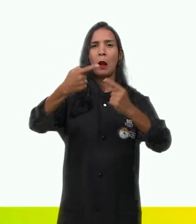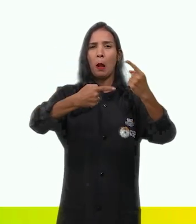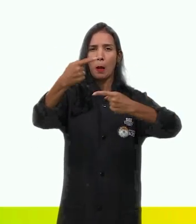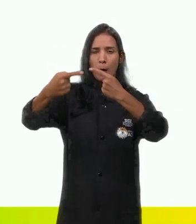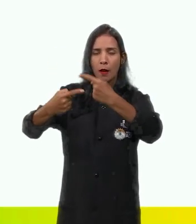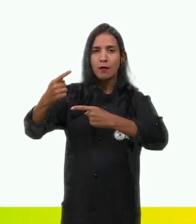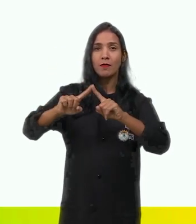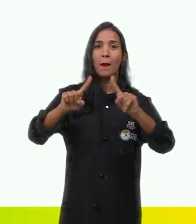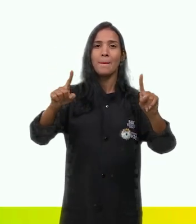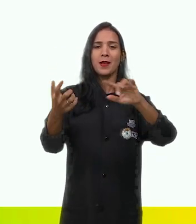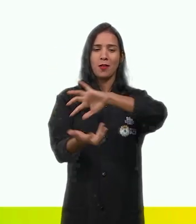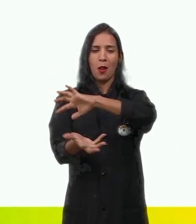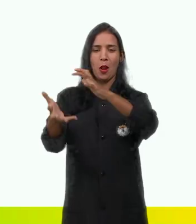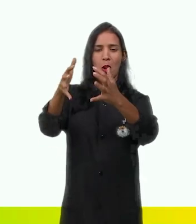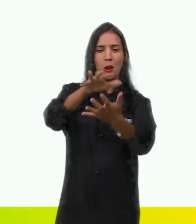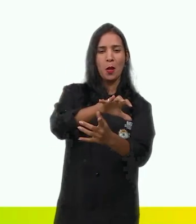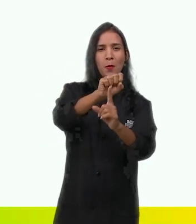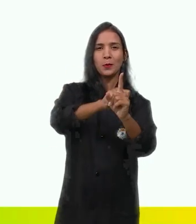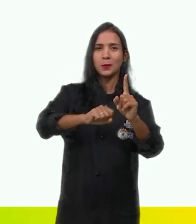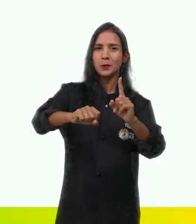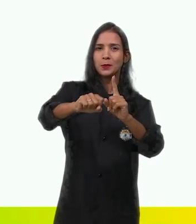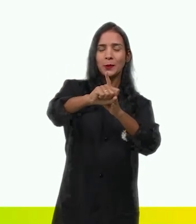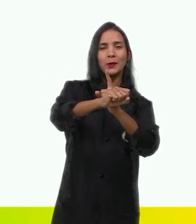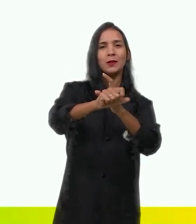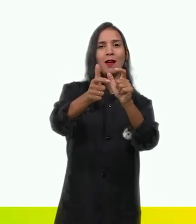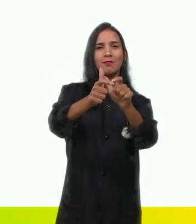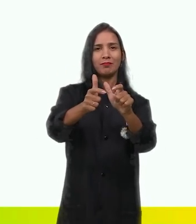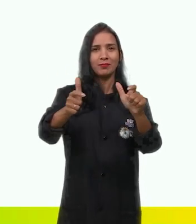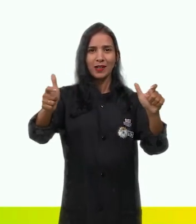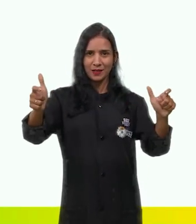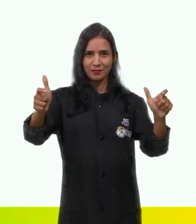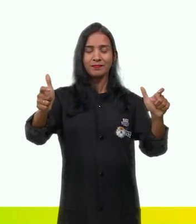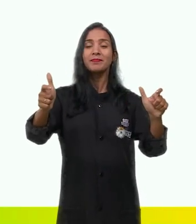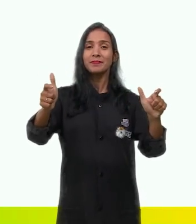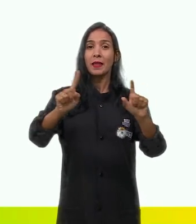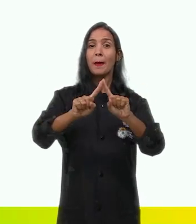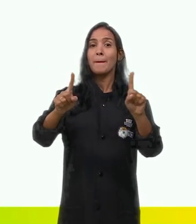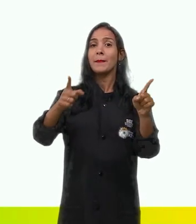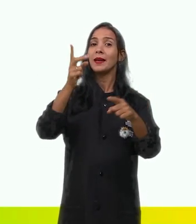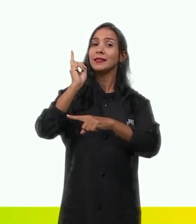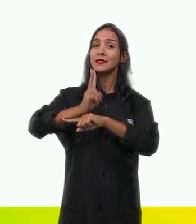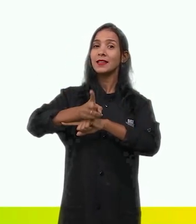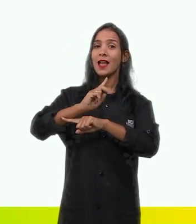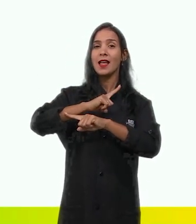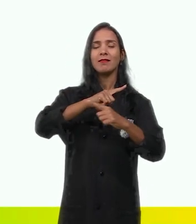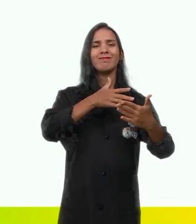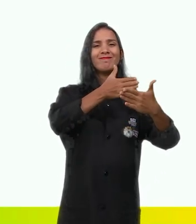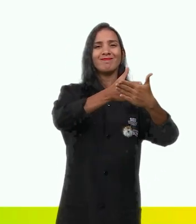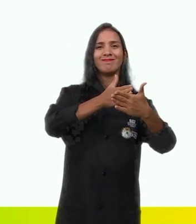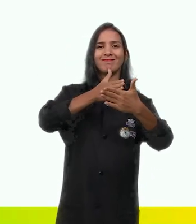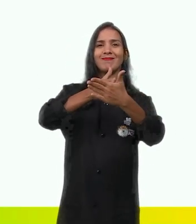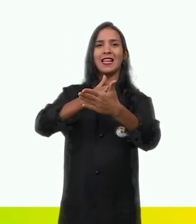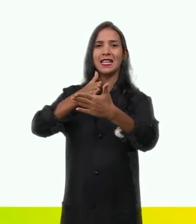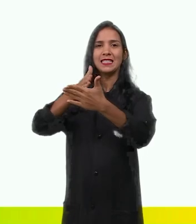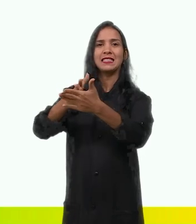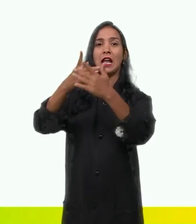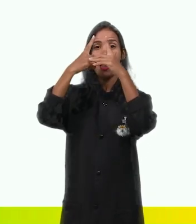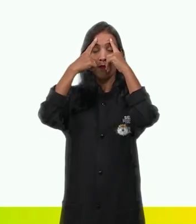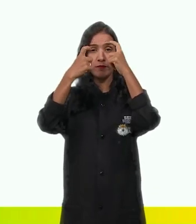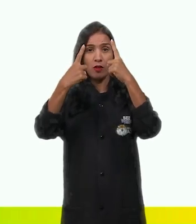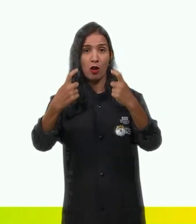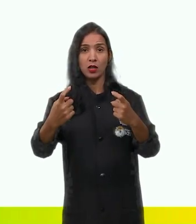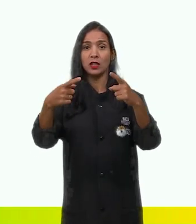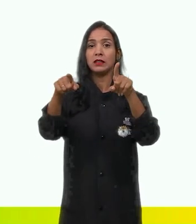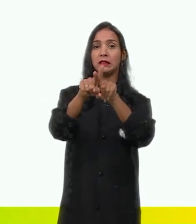transformam sociedades profundamente, mas sempre trazem desafios, violência